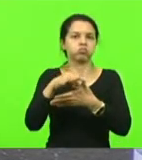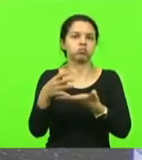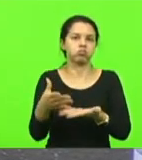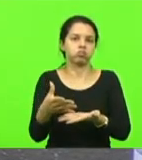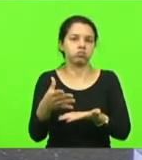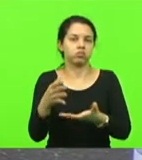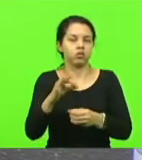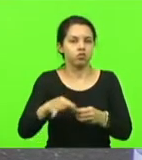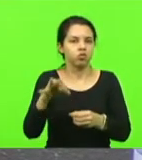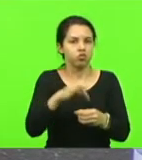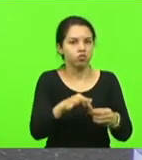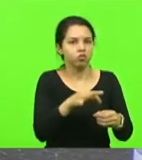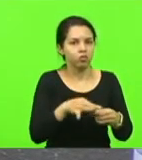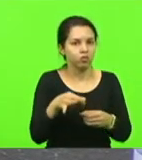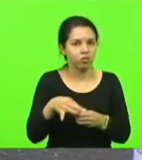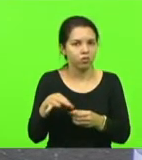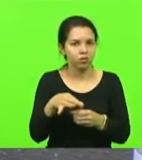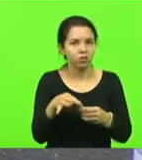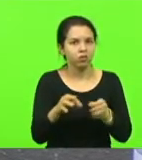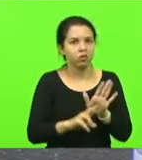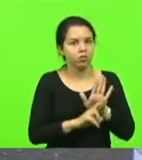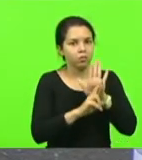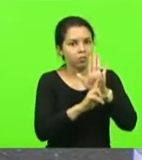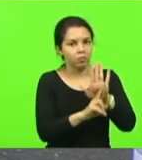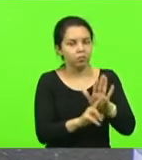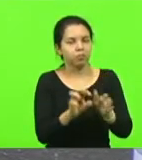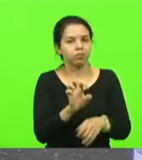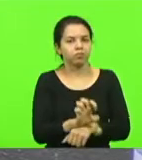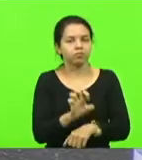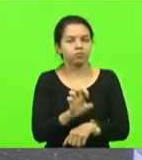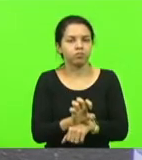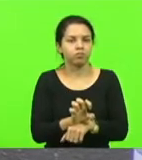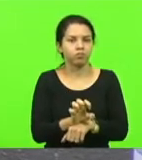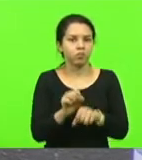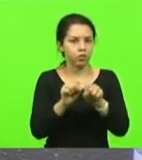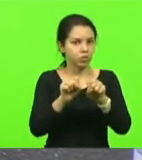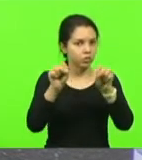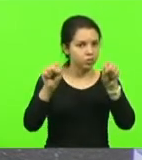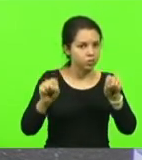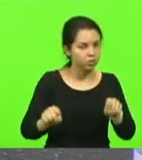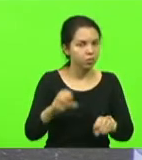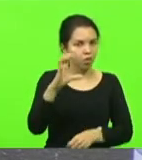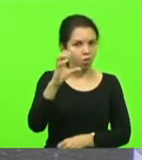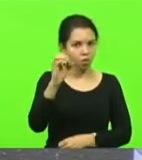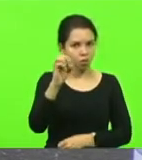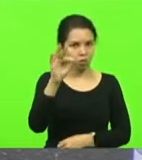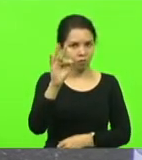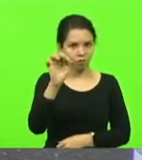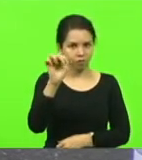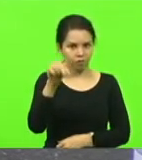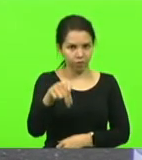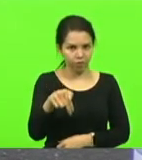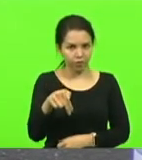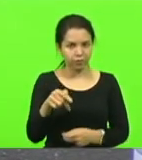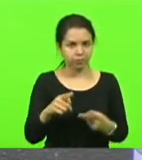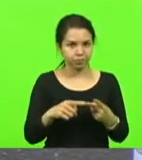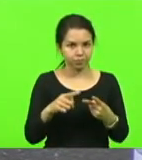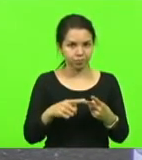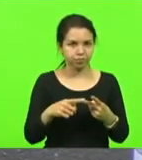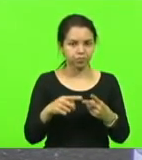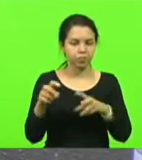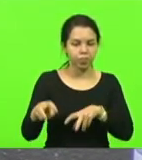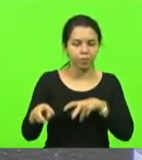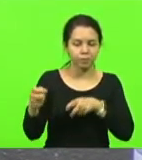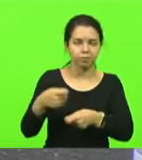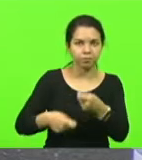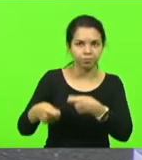nosso Estado, do sistema COFEM, da agroindústria, como, por